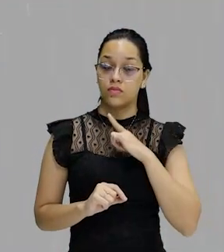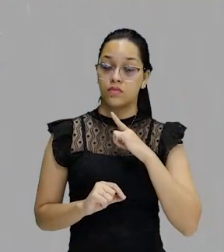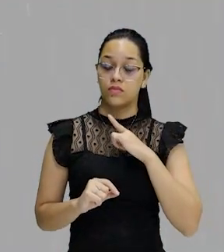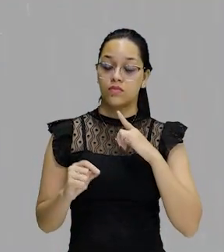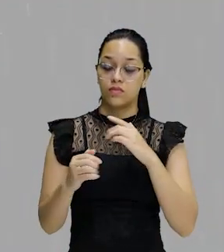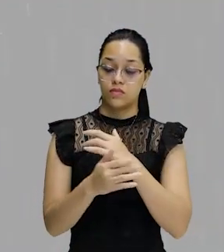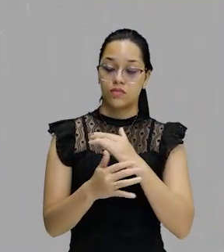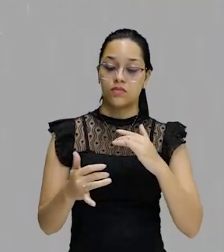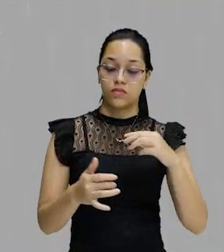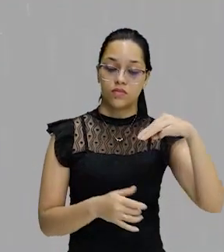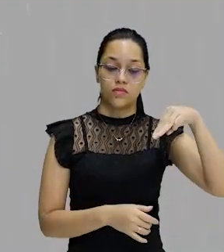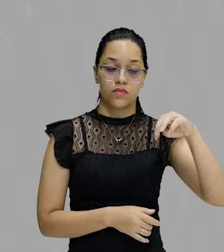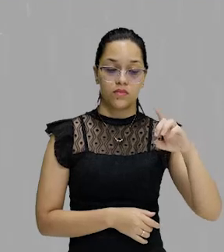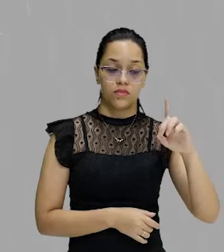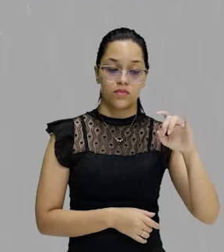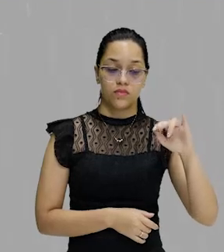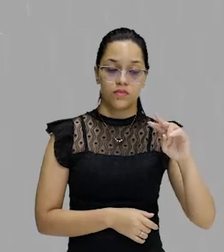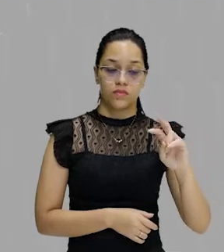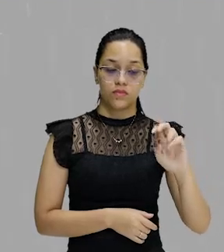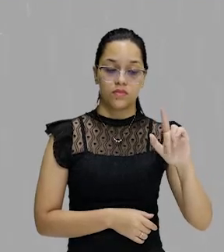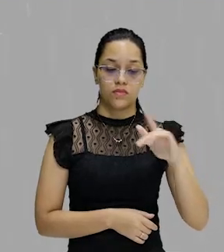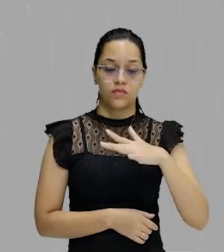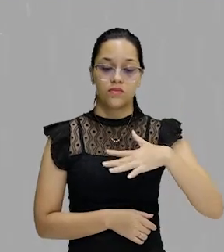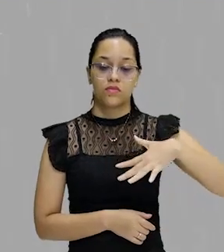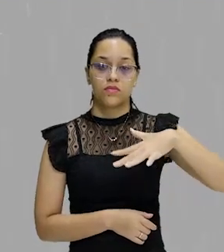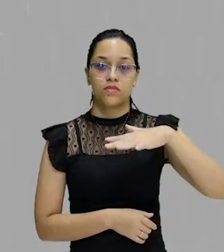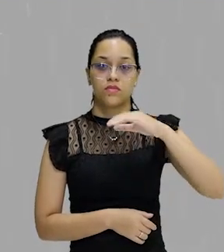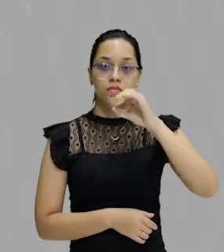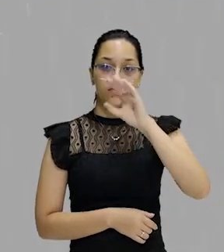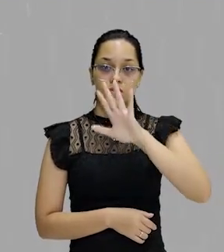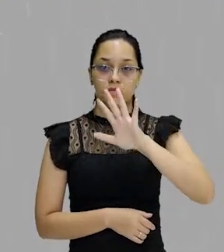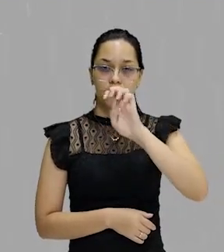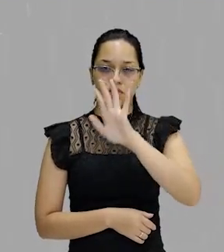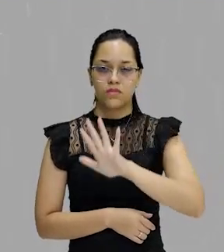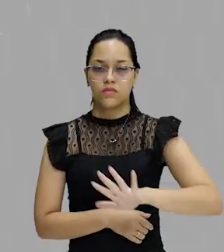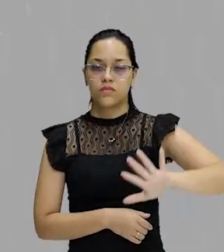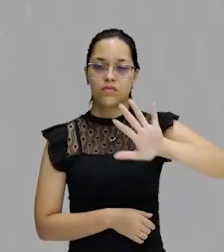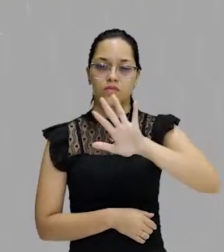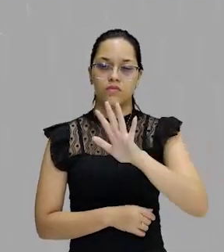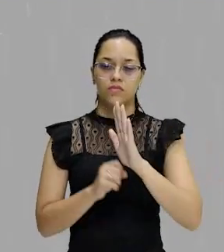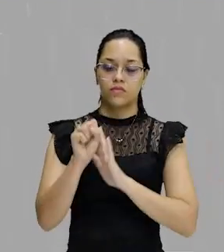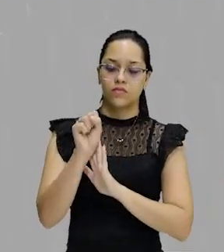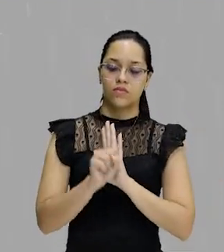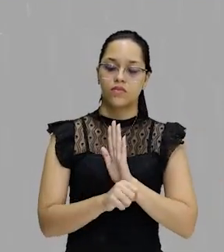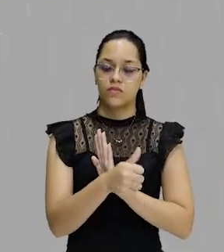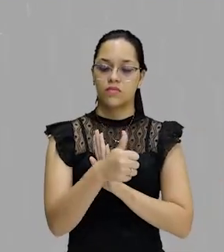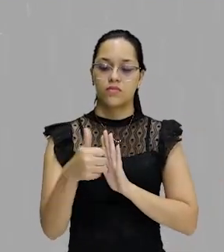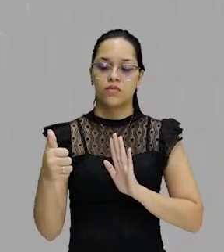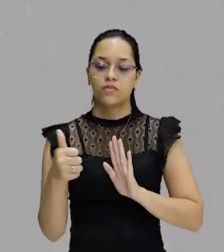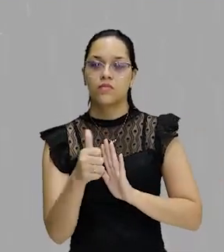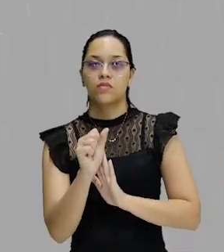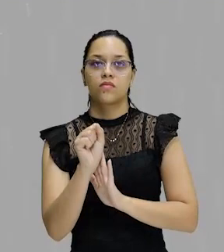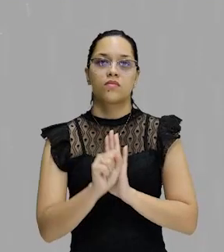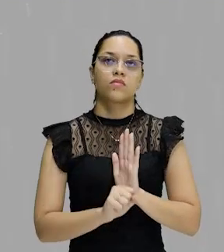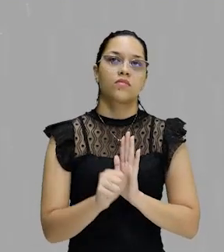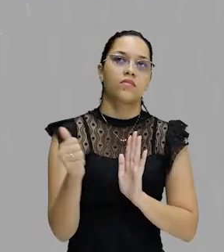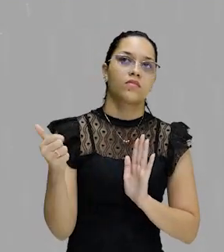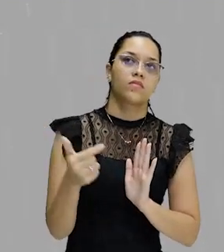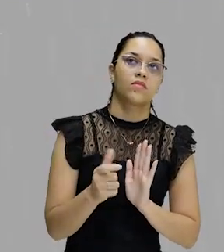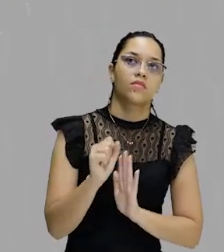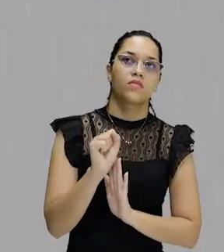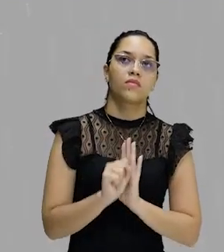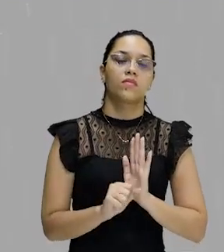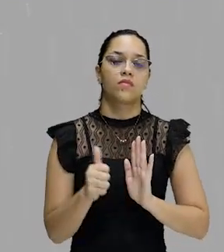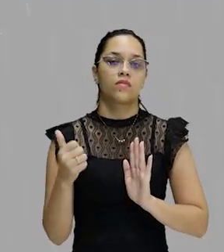cidades medievais, na parte ocidental da Europa, principalmente ali por volta do século XI, do século XII, do